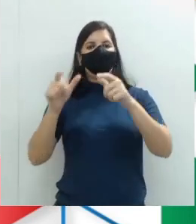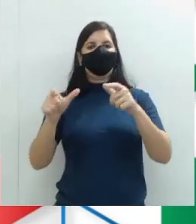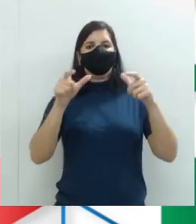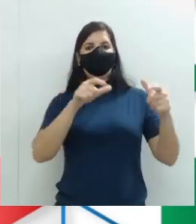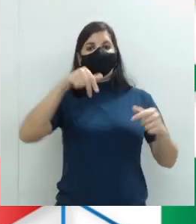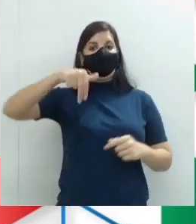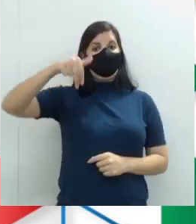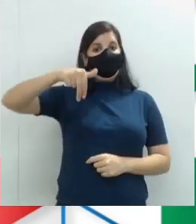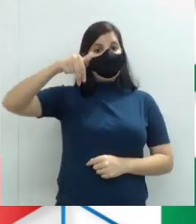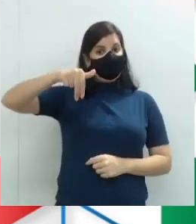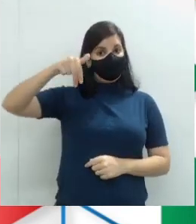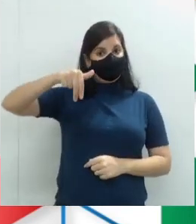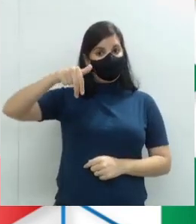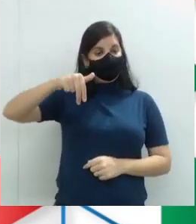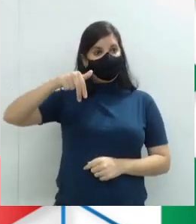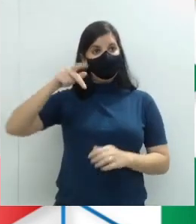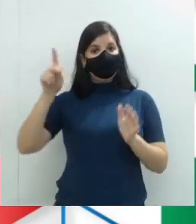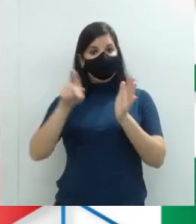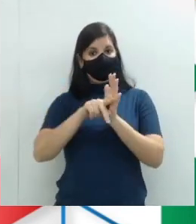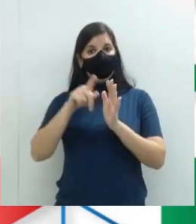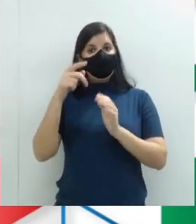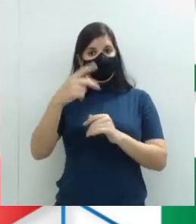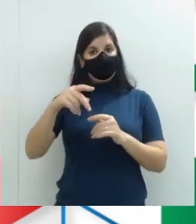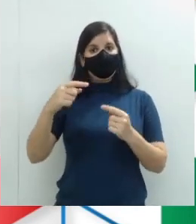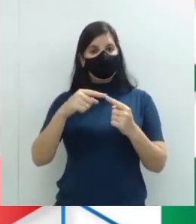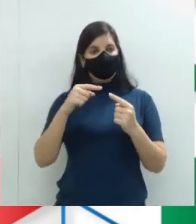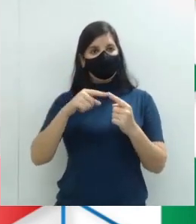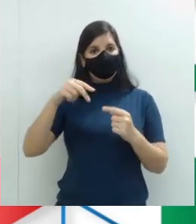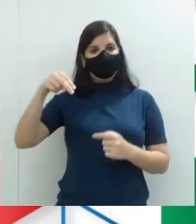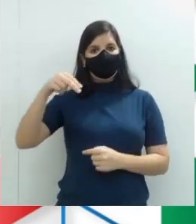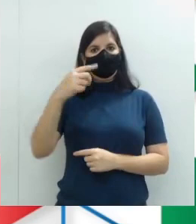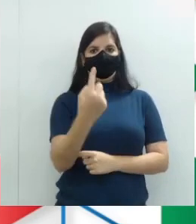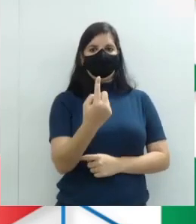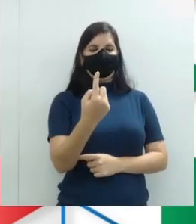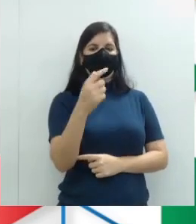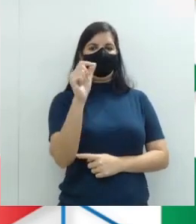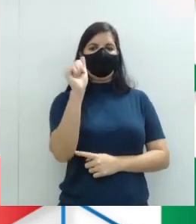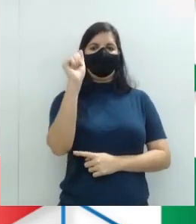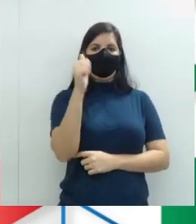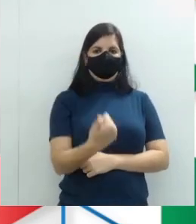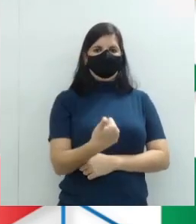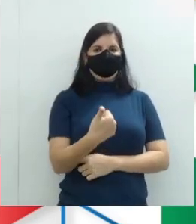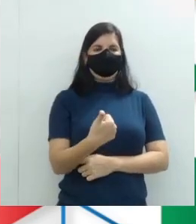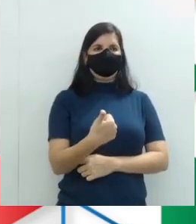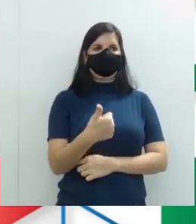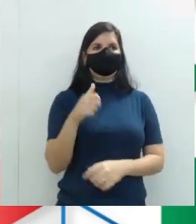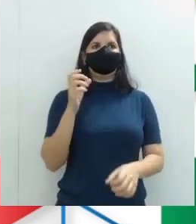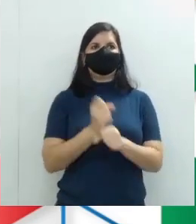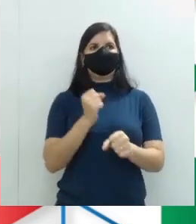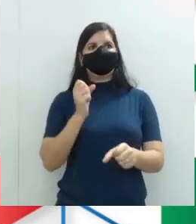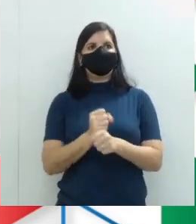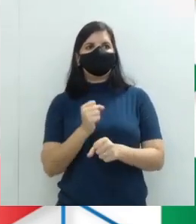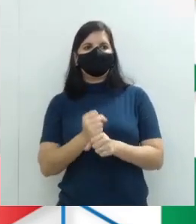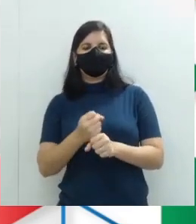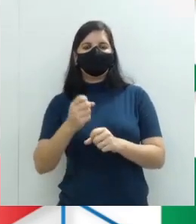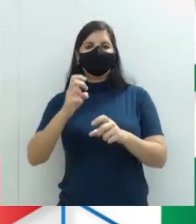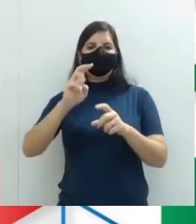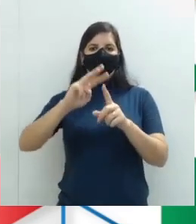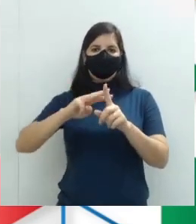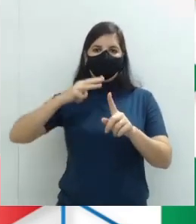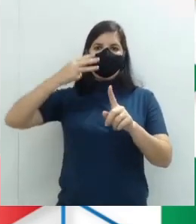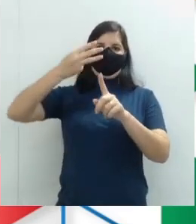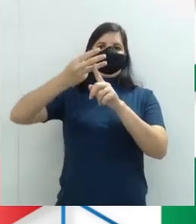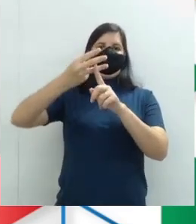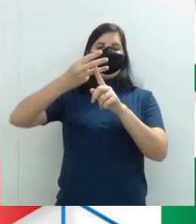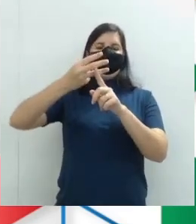posição N do termo que pretende determinar. N1 foi A1, tá? Calcule o cubo do